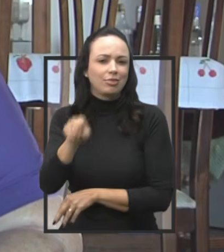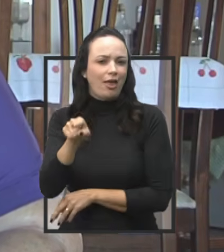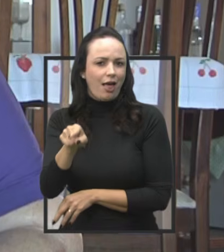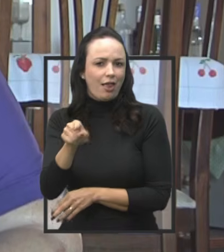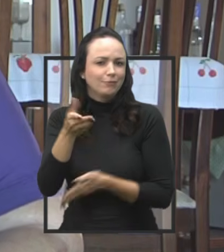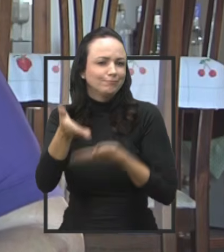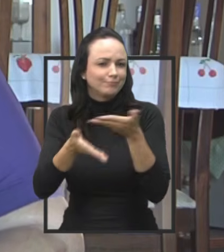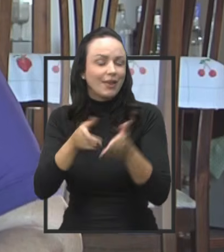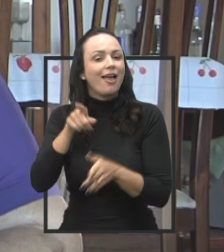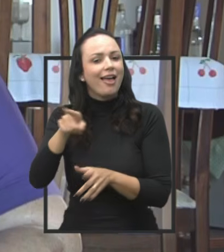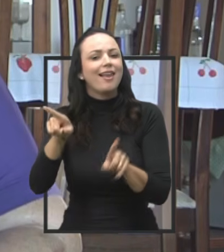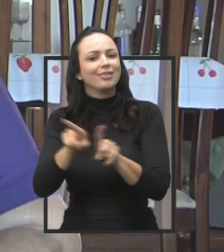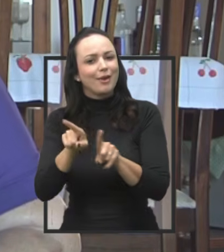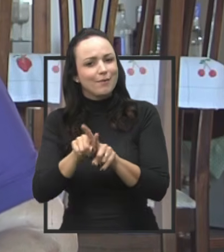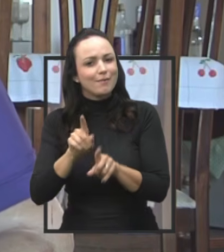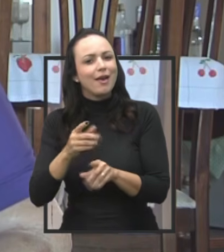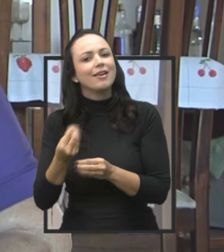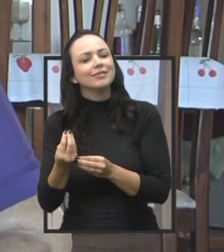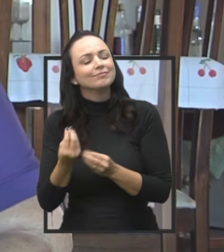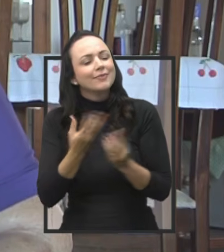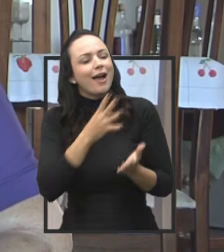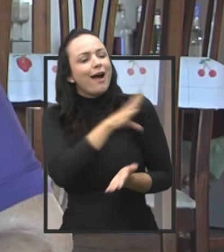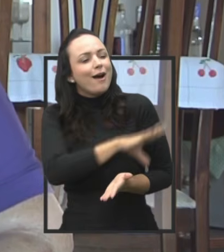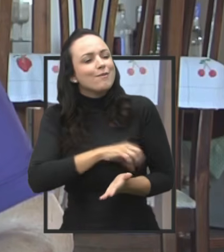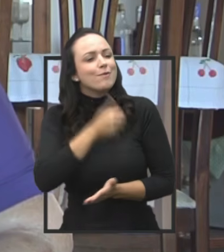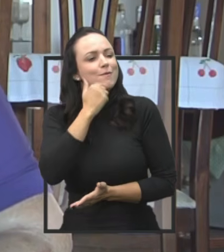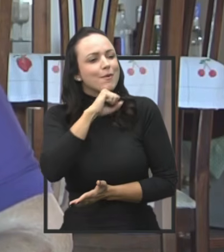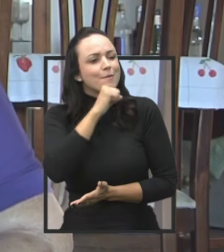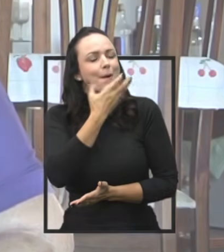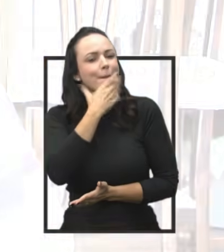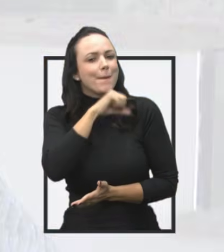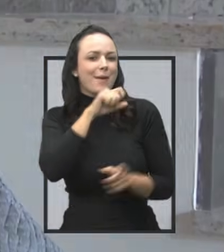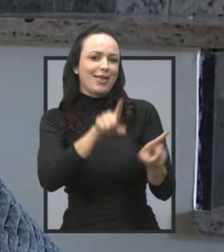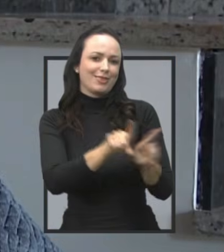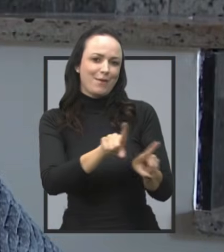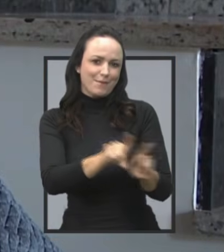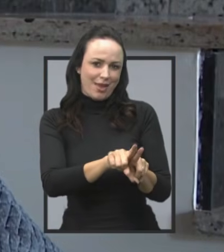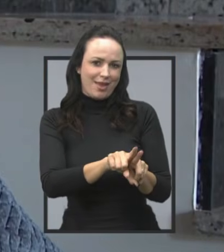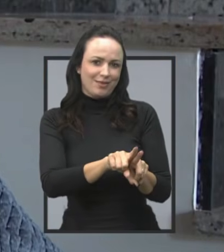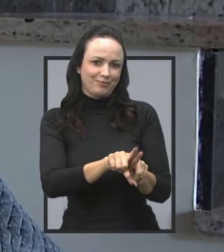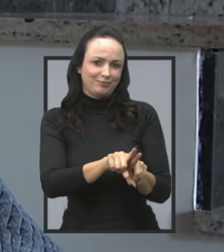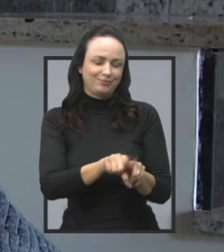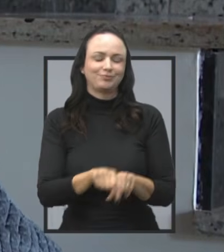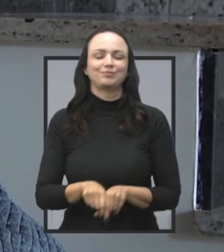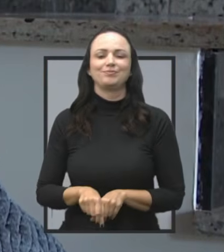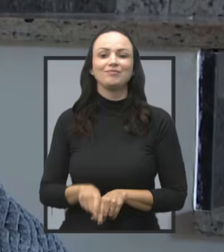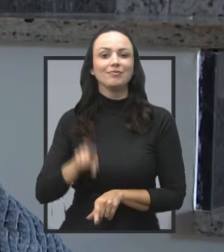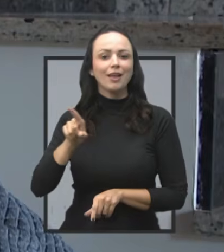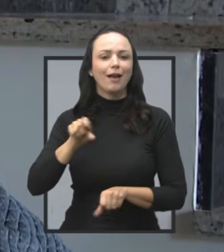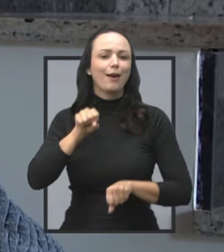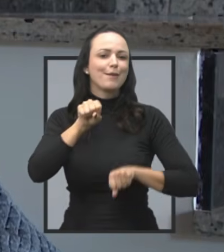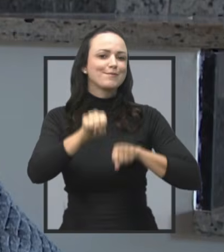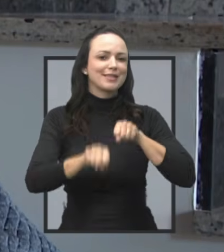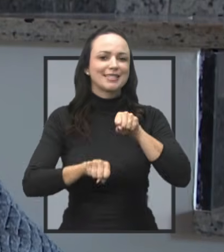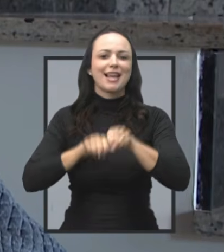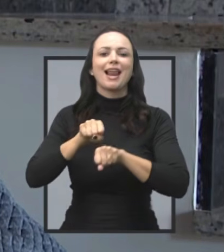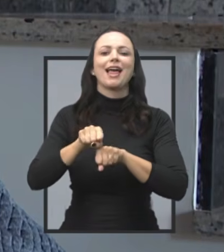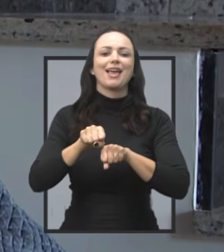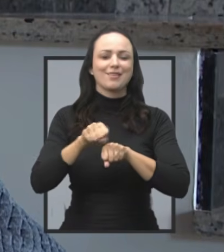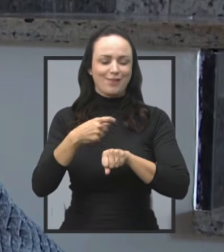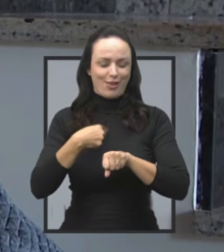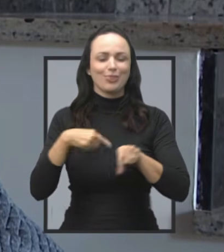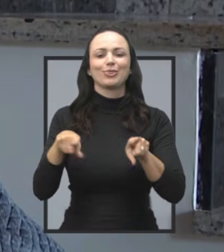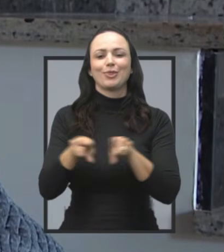ele também retribuía todo esse amor para ela e para o meu pai também. Ele andava de bicicleta,